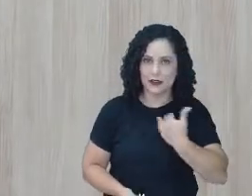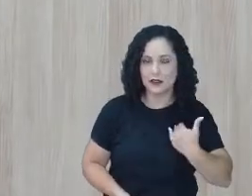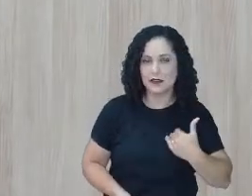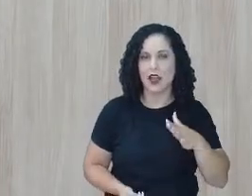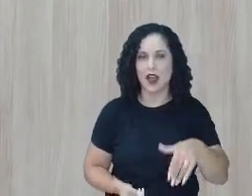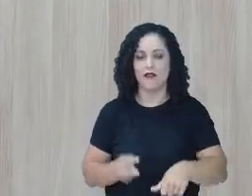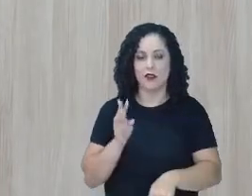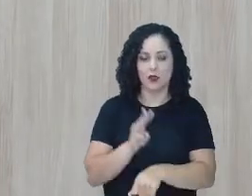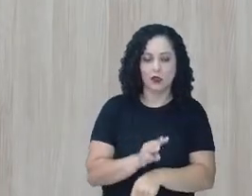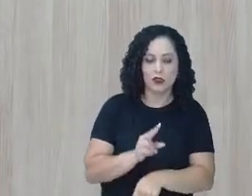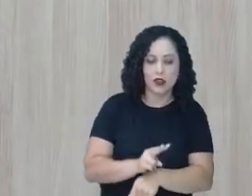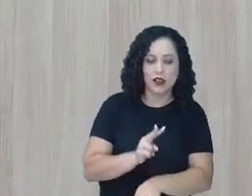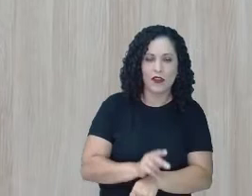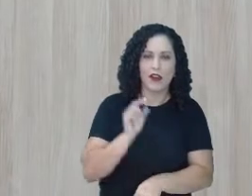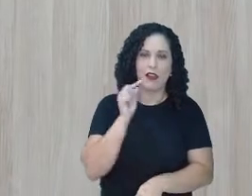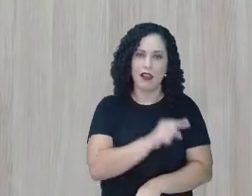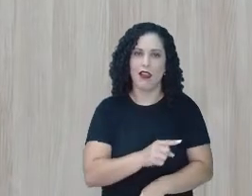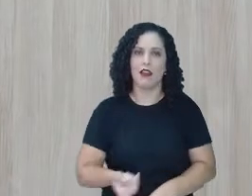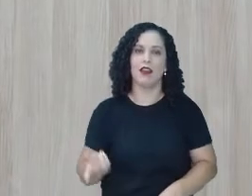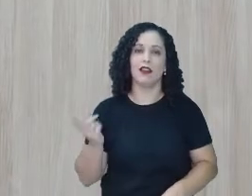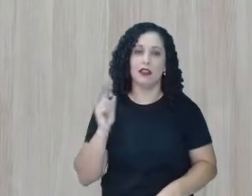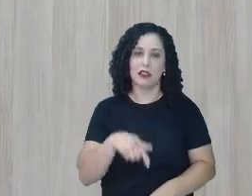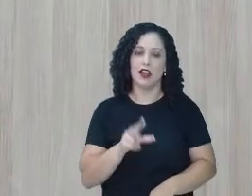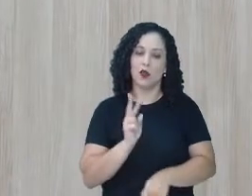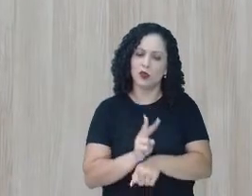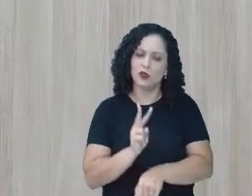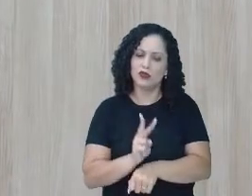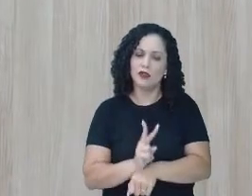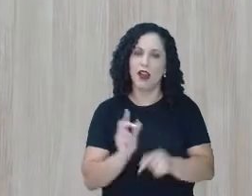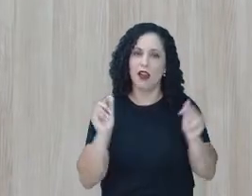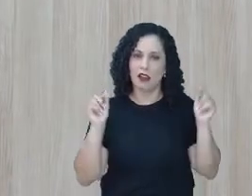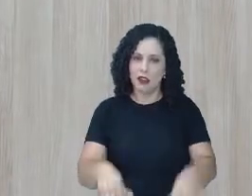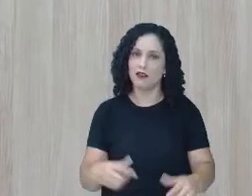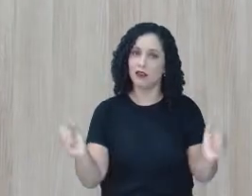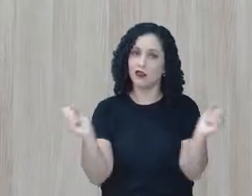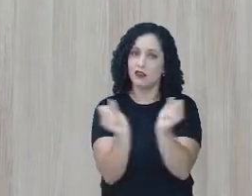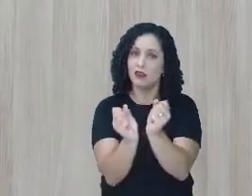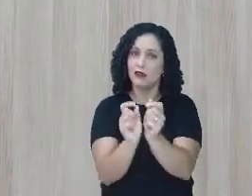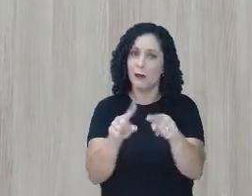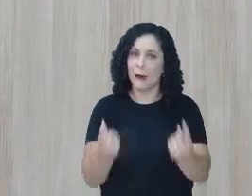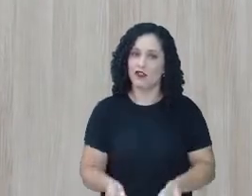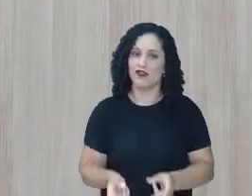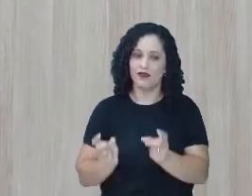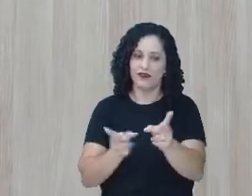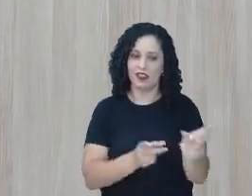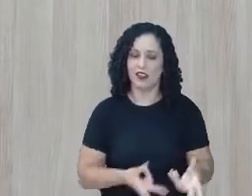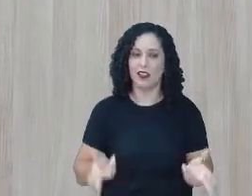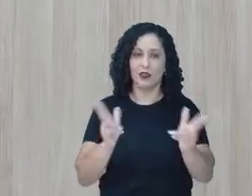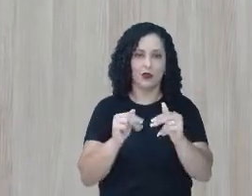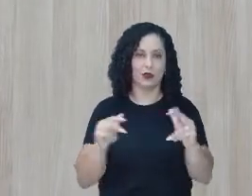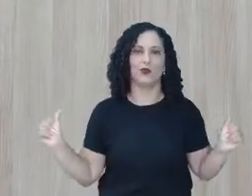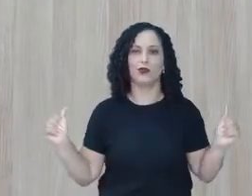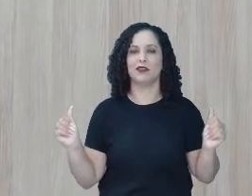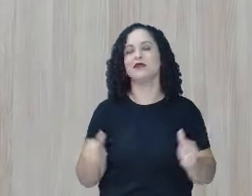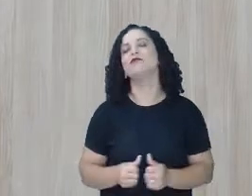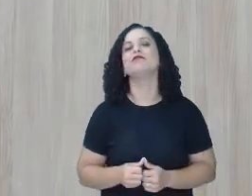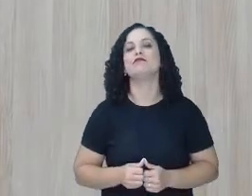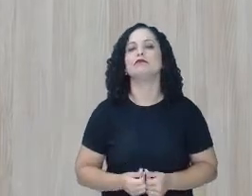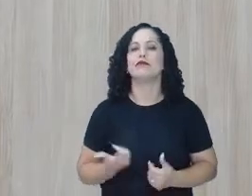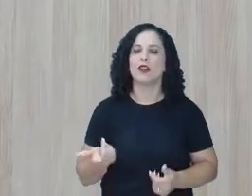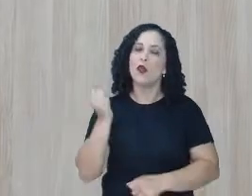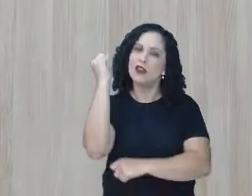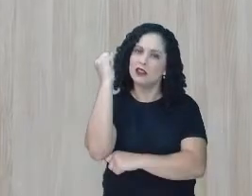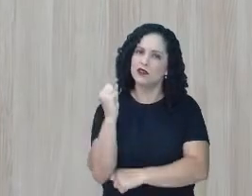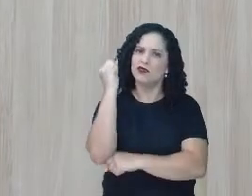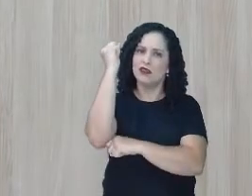aquela criança, mesmo que ela continuasse escravizada, já impedia de vendê-la. Então, era uma forma de resistir à escravidão. Então, a gente tem realmente uma